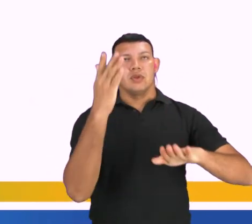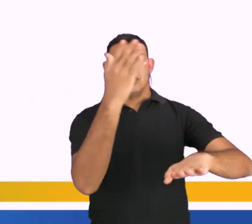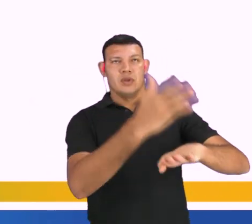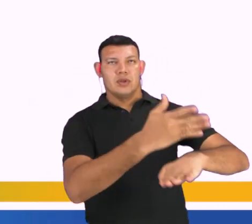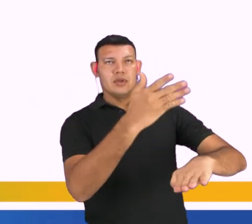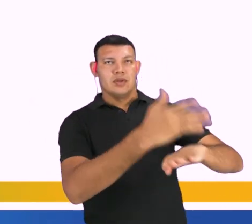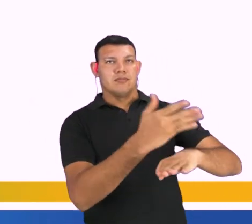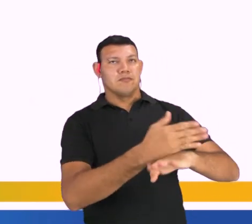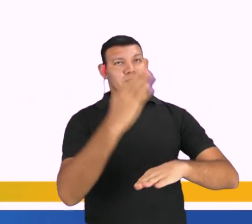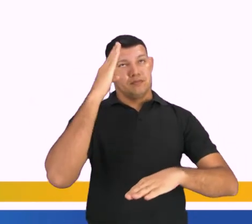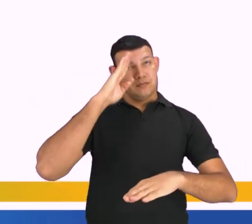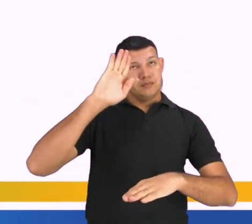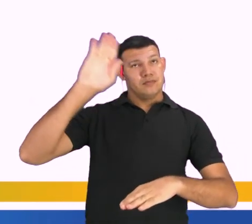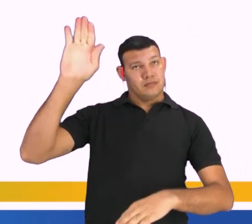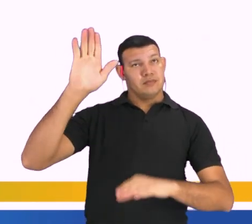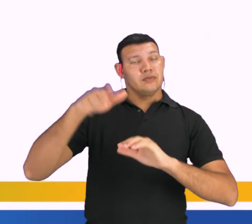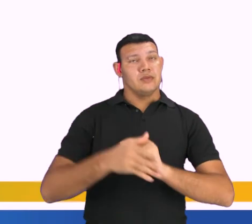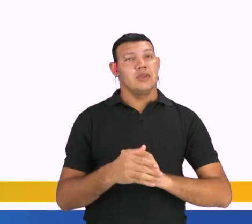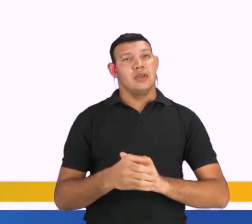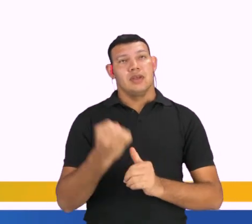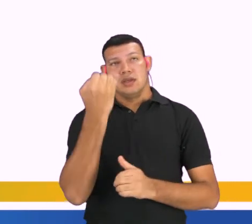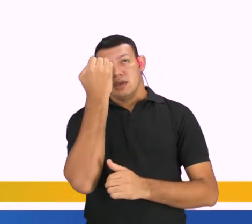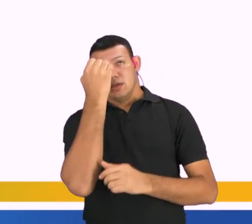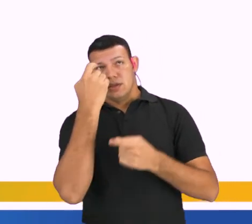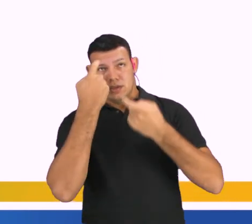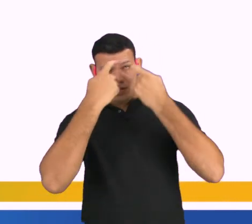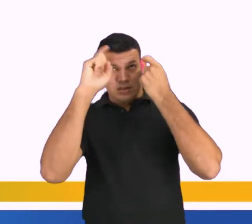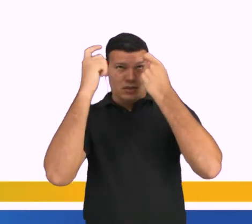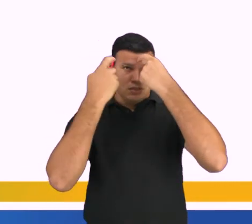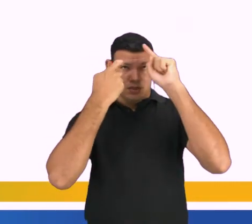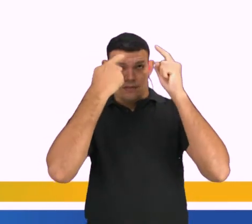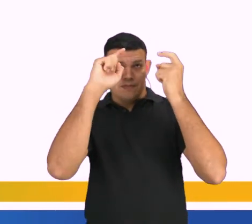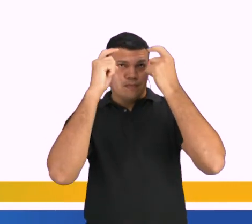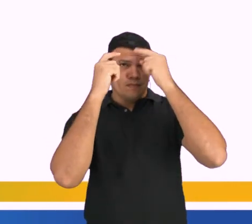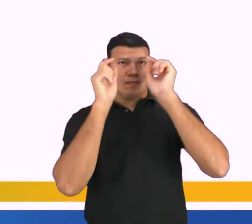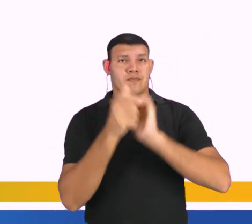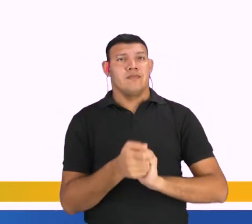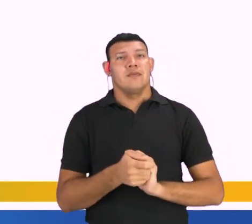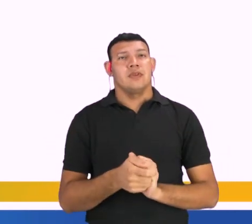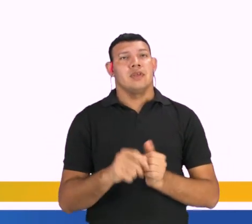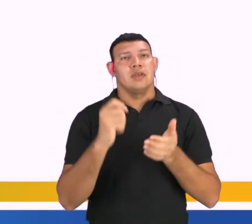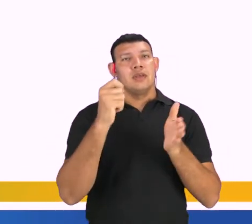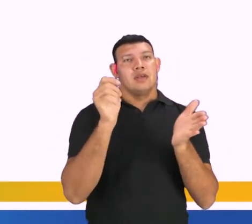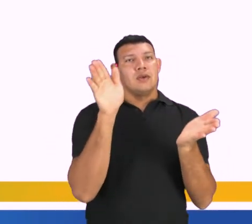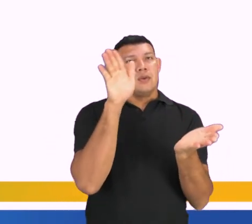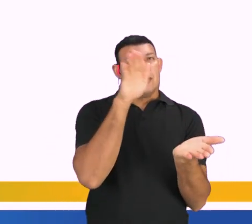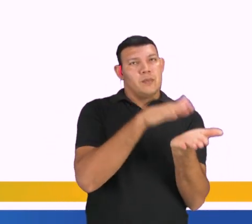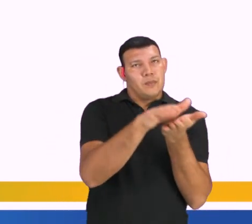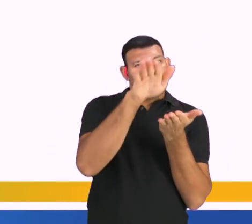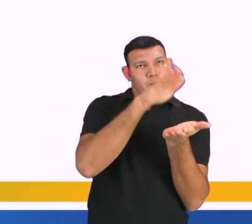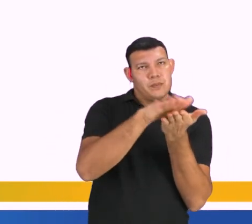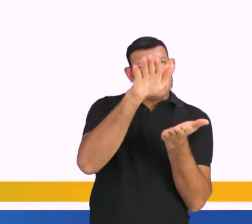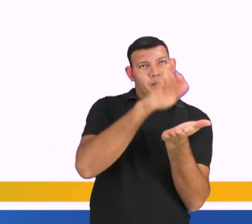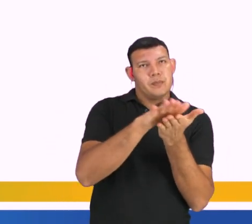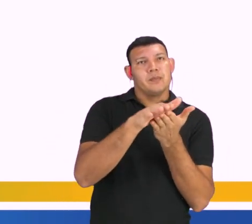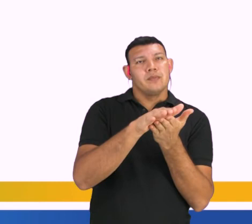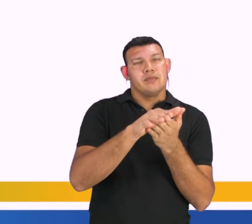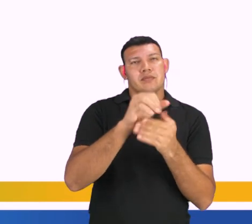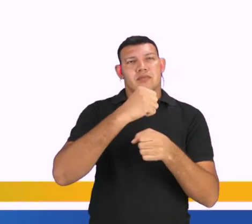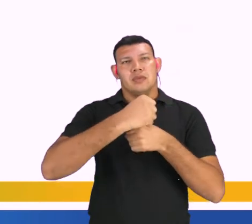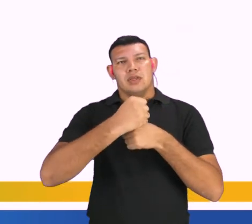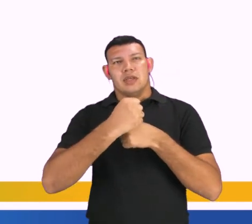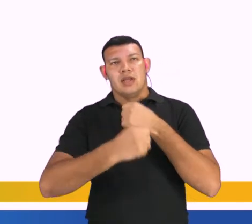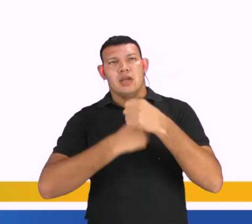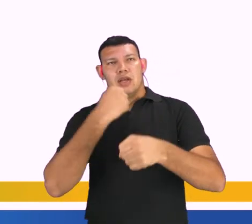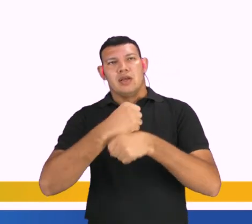por volta de 1450 por Gutenberg, que pelo uso de letras móveis tornou possível a reprodução rápida